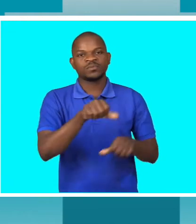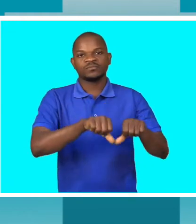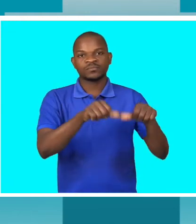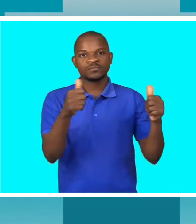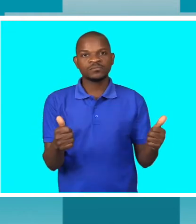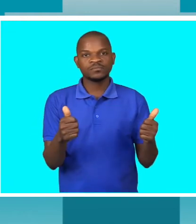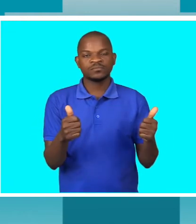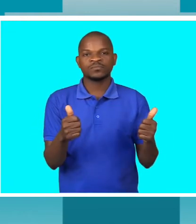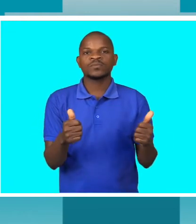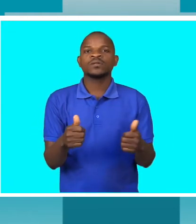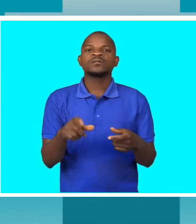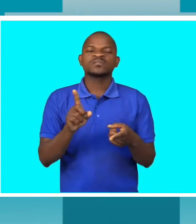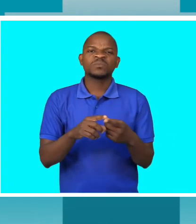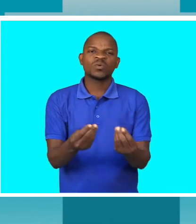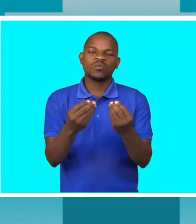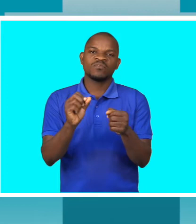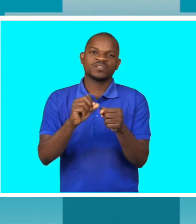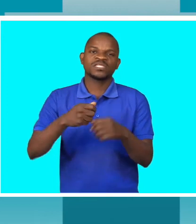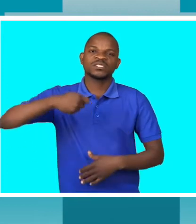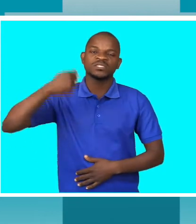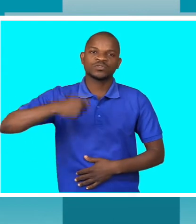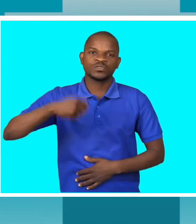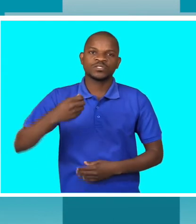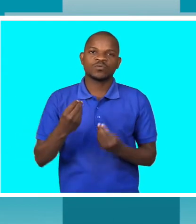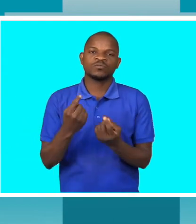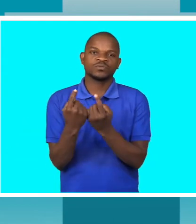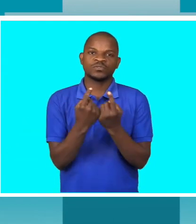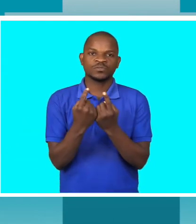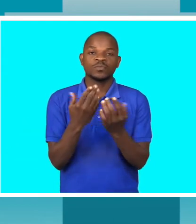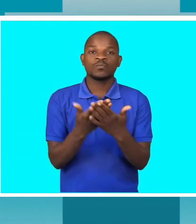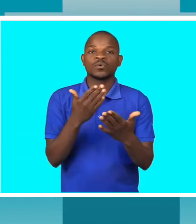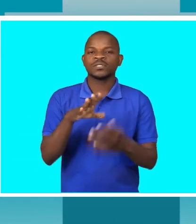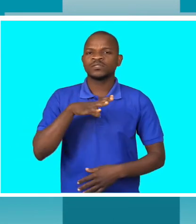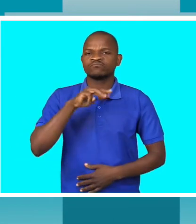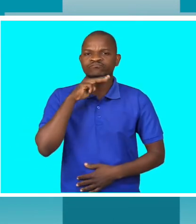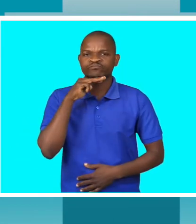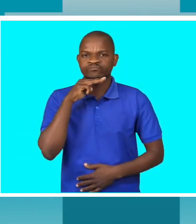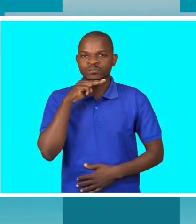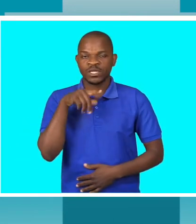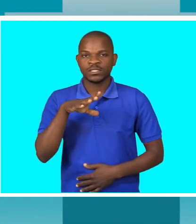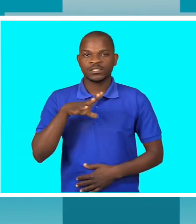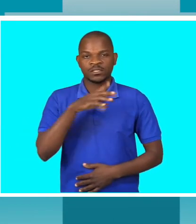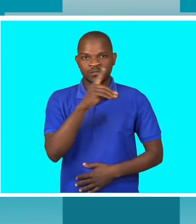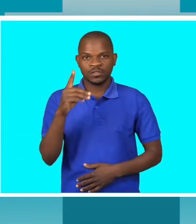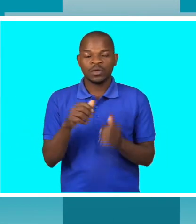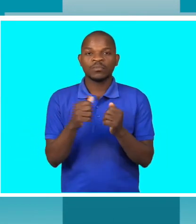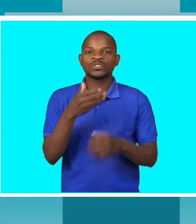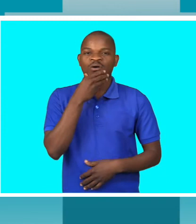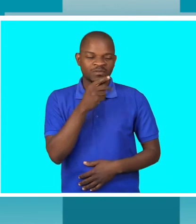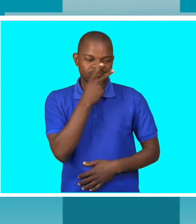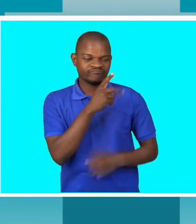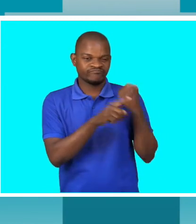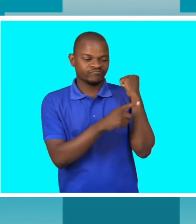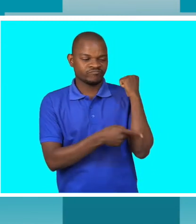direitos em relação a essa pessoa que tem que ser respeitada. Estamos a falar de questões de acessibilidade dentro do estabelecimento prisional. Estamos a